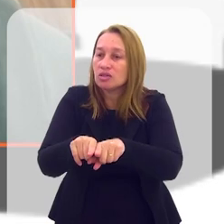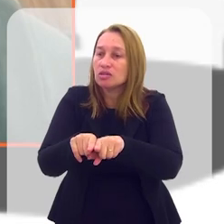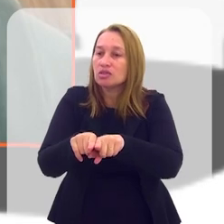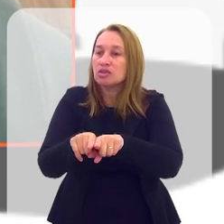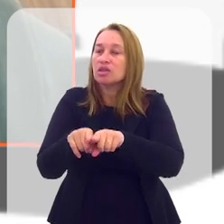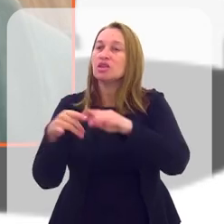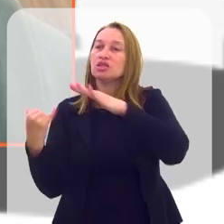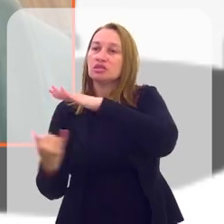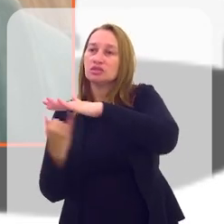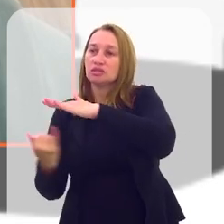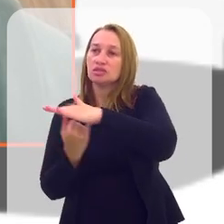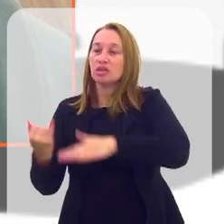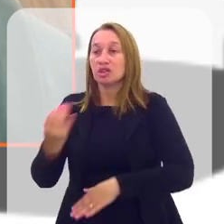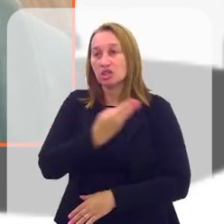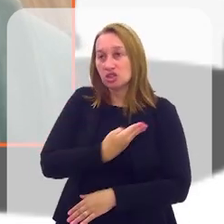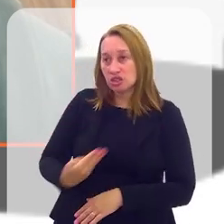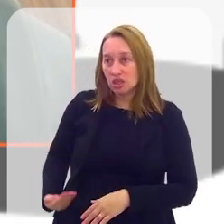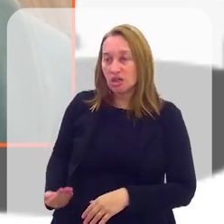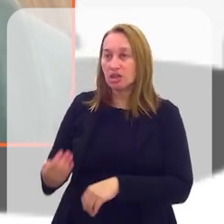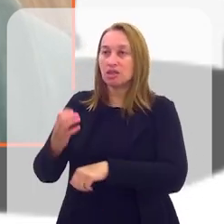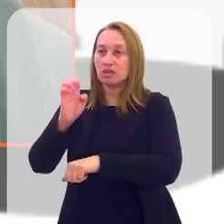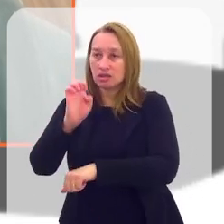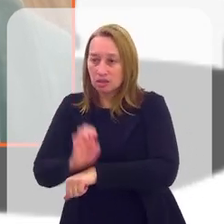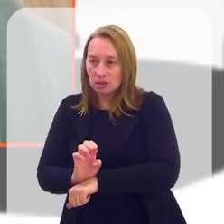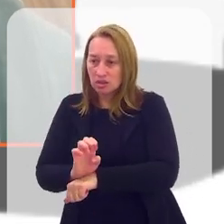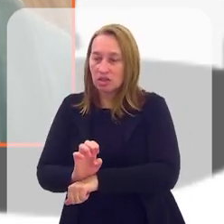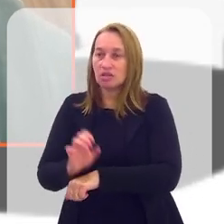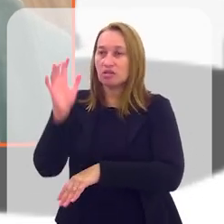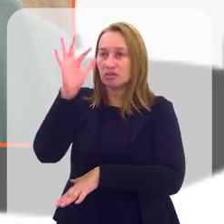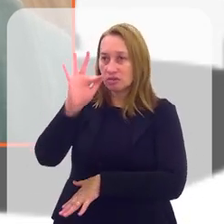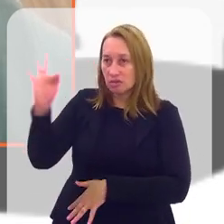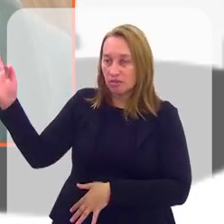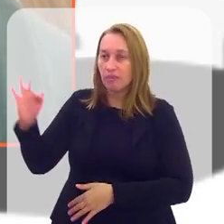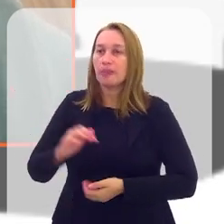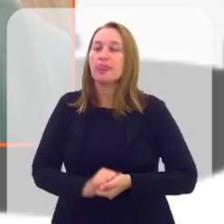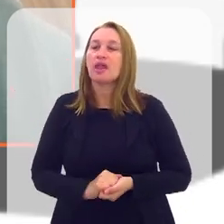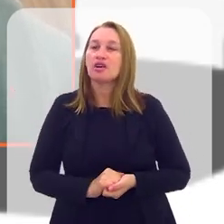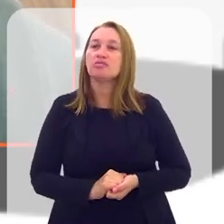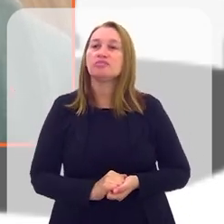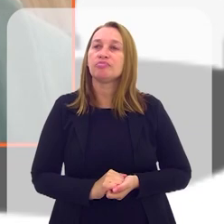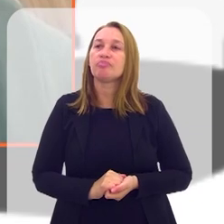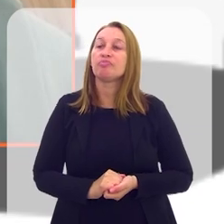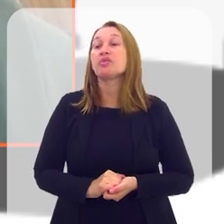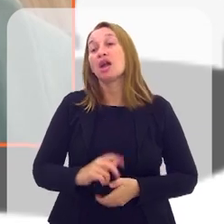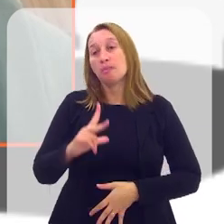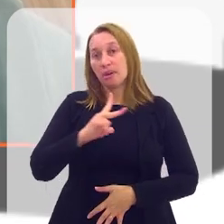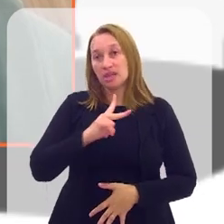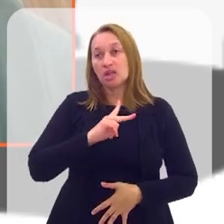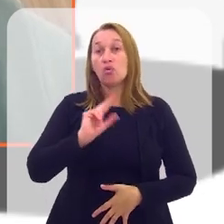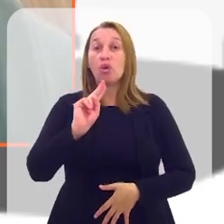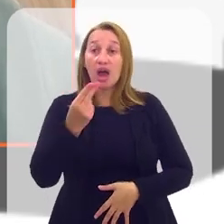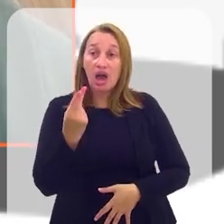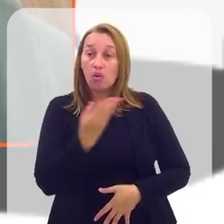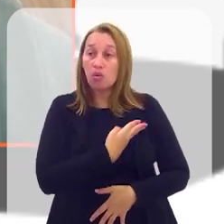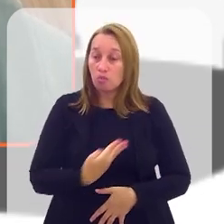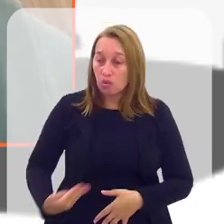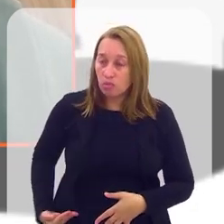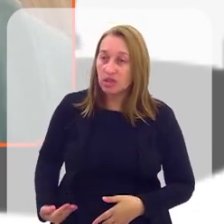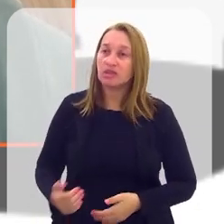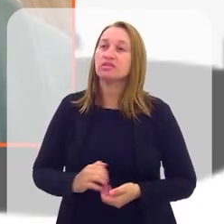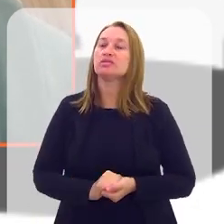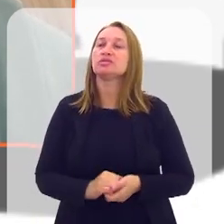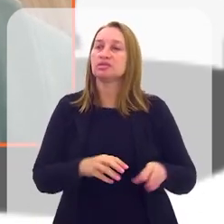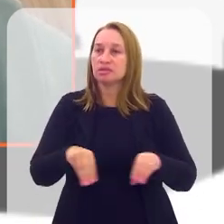federativos, tanto os estados quanto os municípios, tanto em terras públicas quanto em terras privadas. E